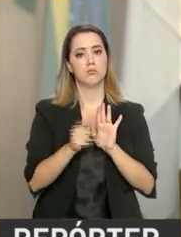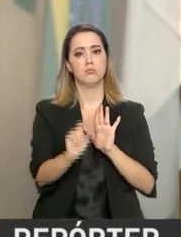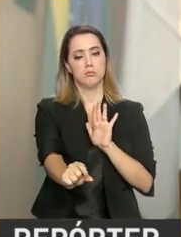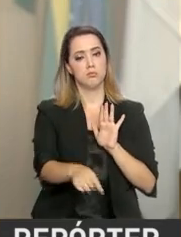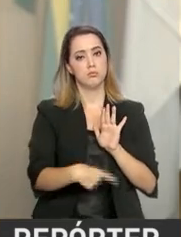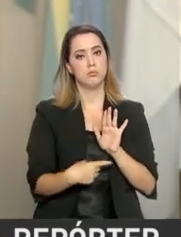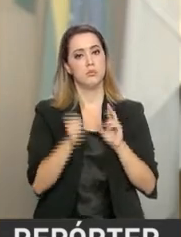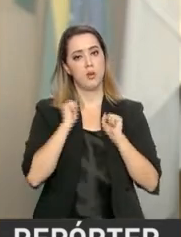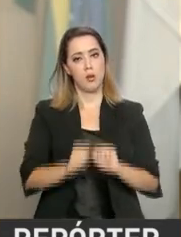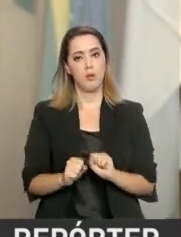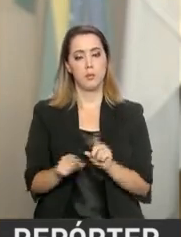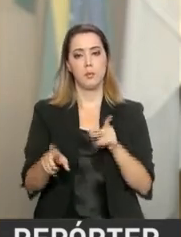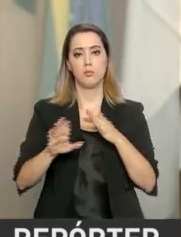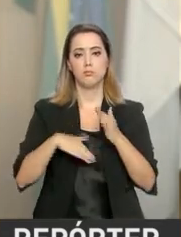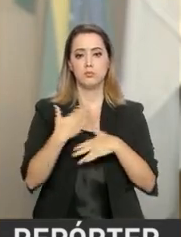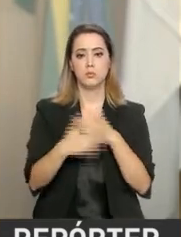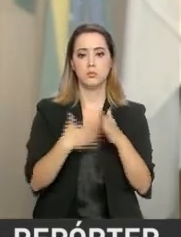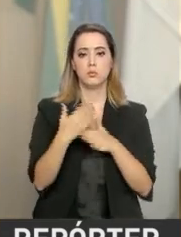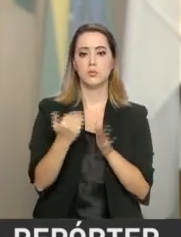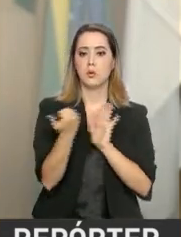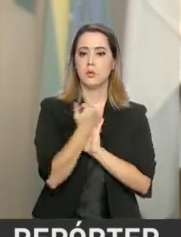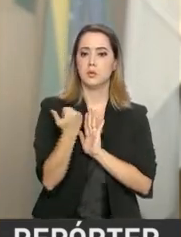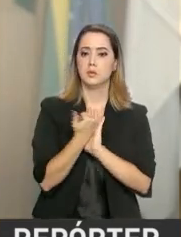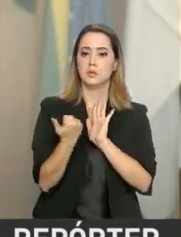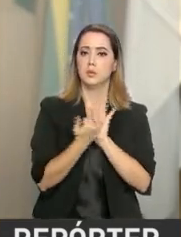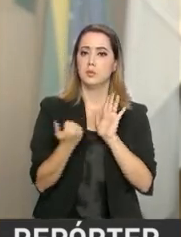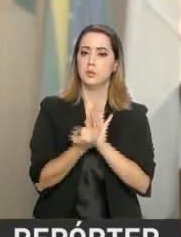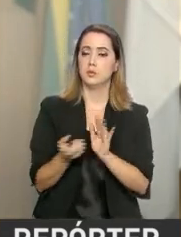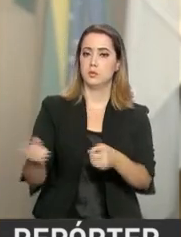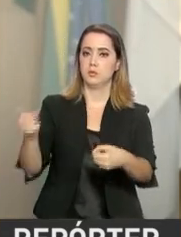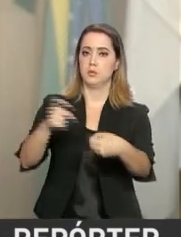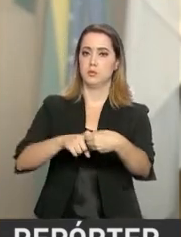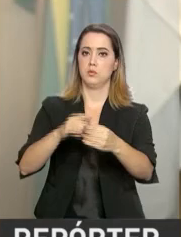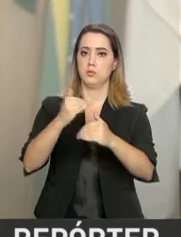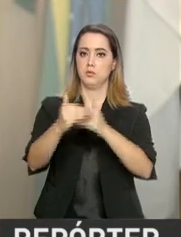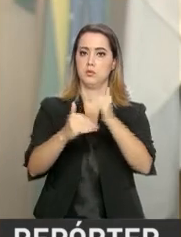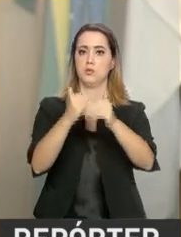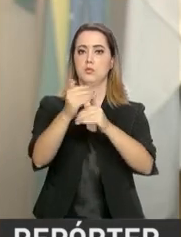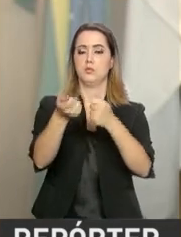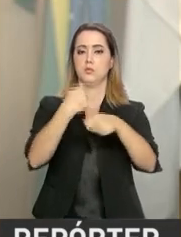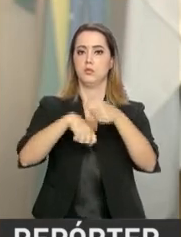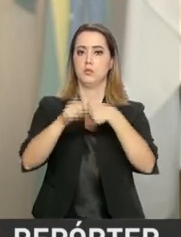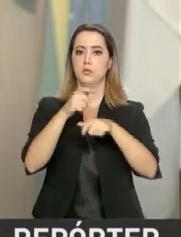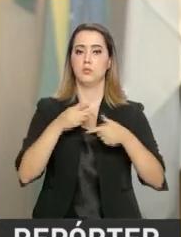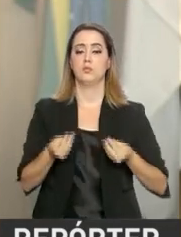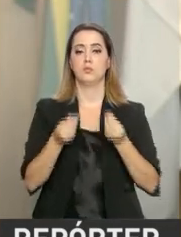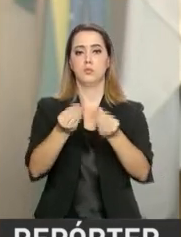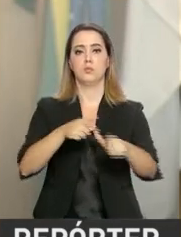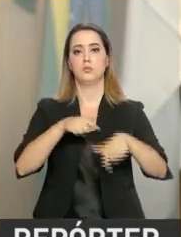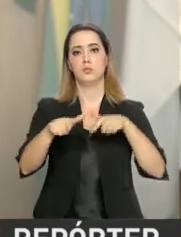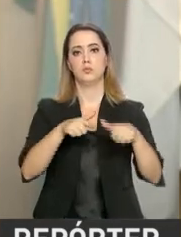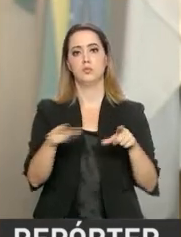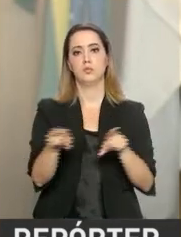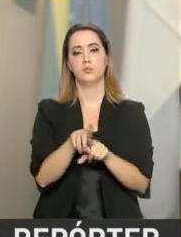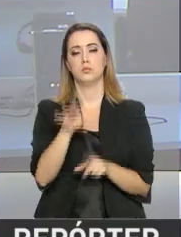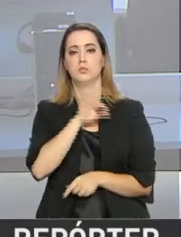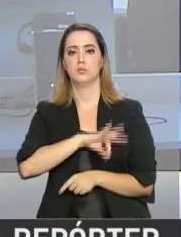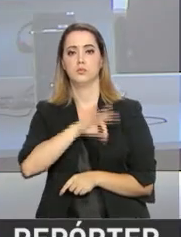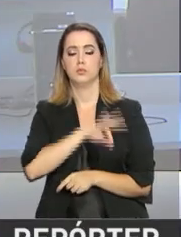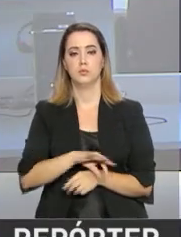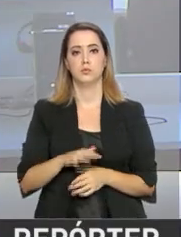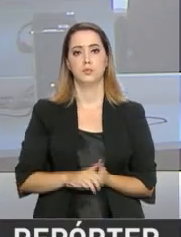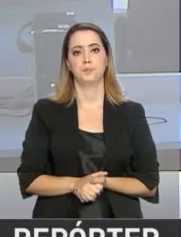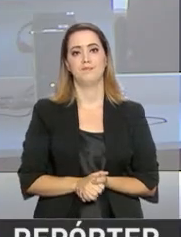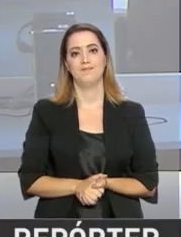isso pode se tornar um programa de recuperação do crescimento dos empregos e do crescimento da renda